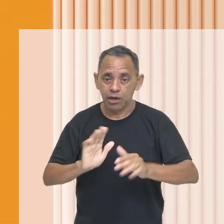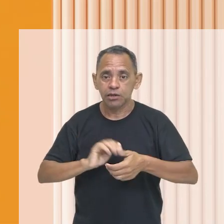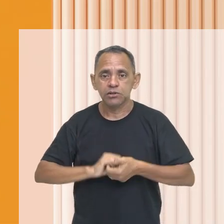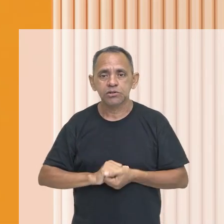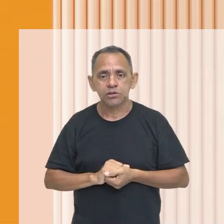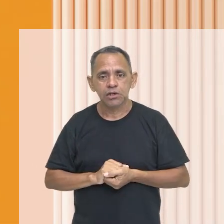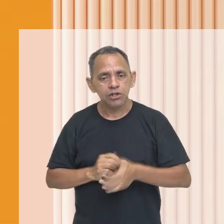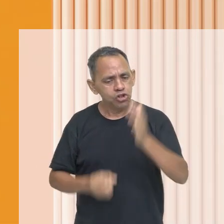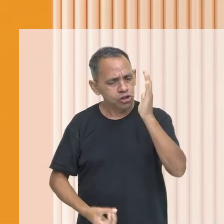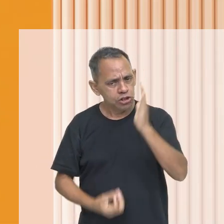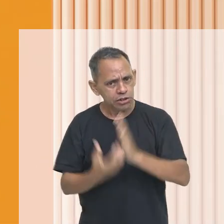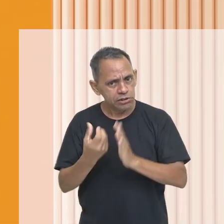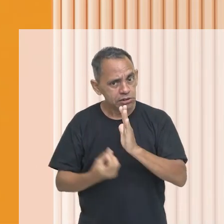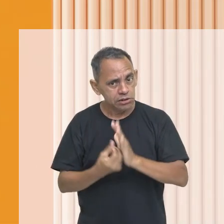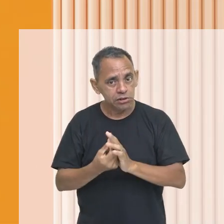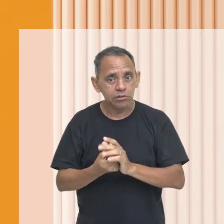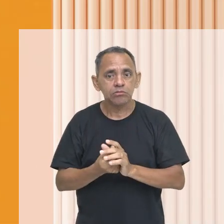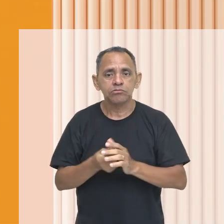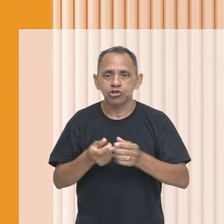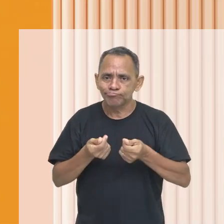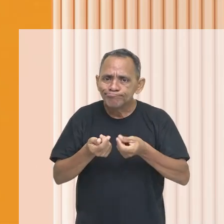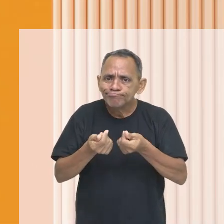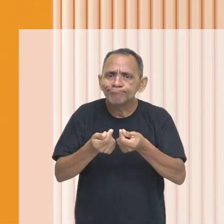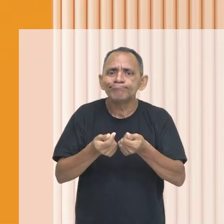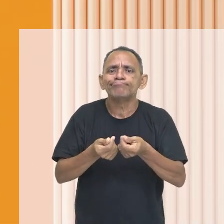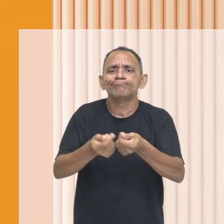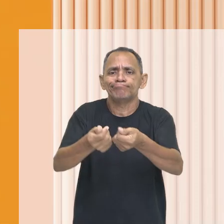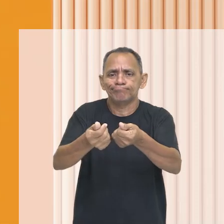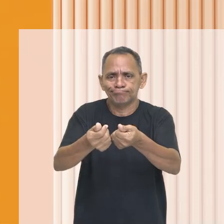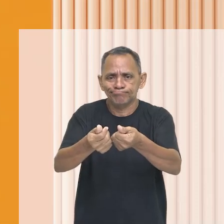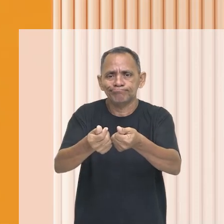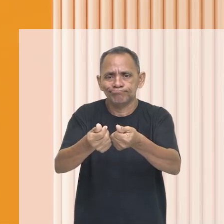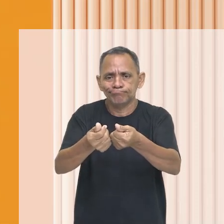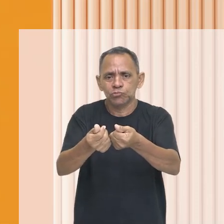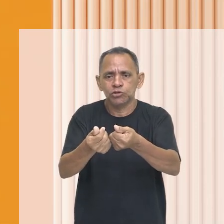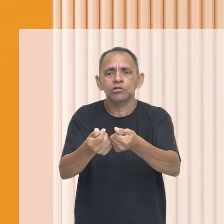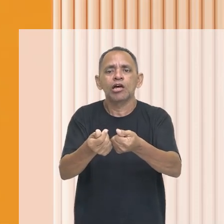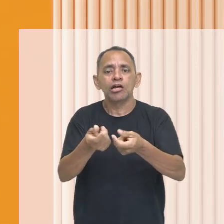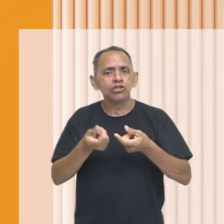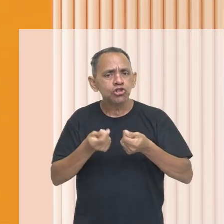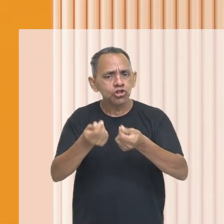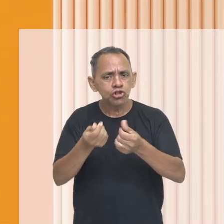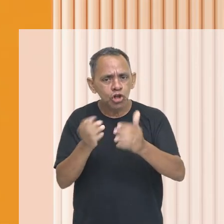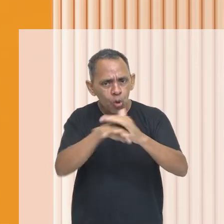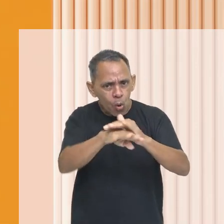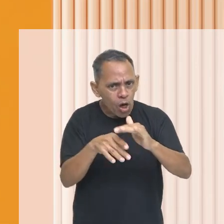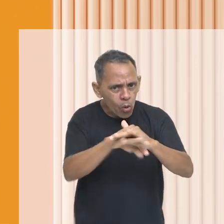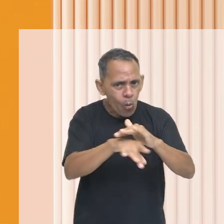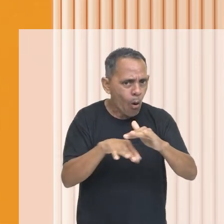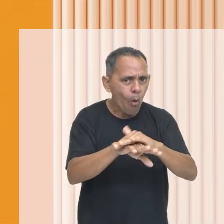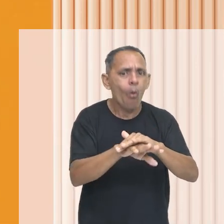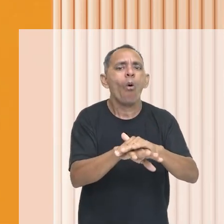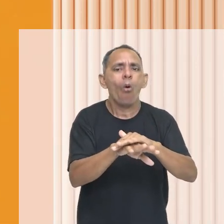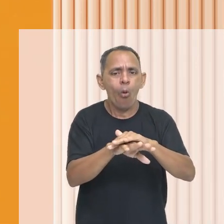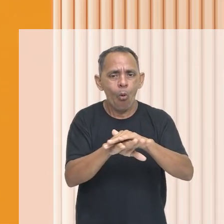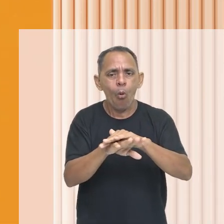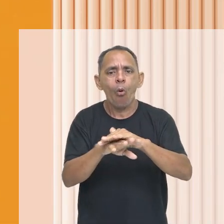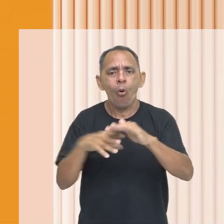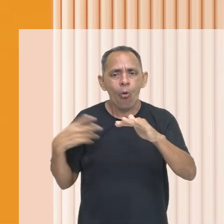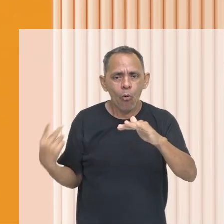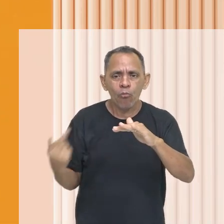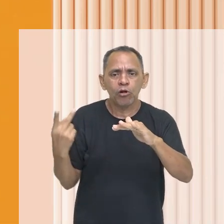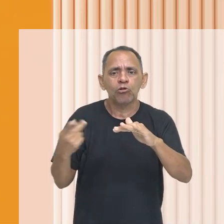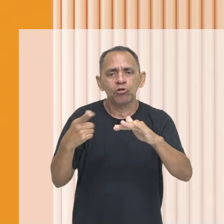de geração de lucro, né, de acumulação de riquezas. Então, a partir